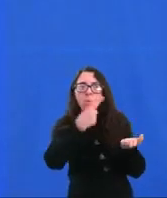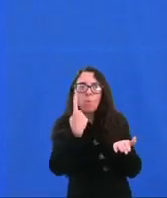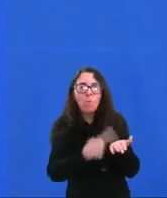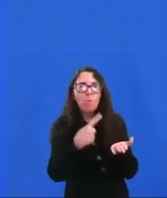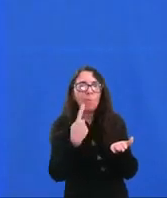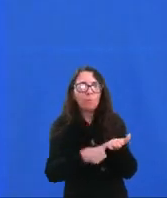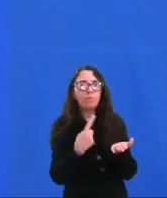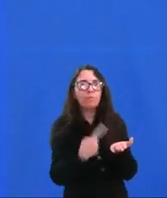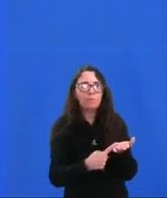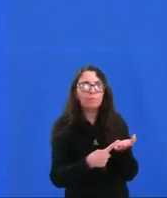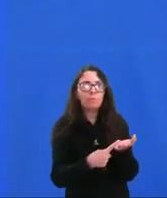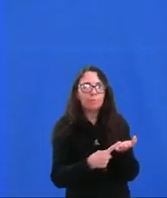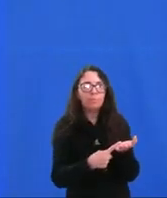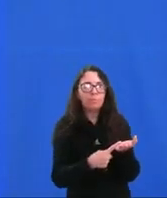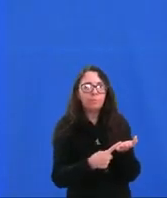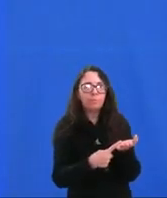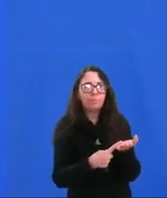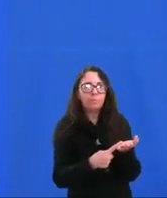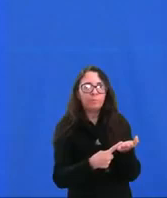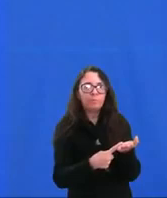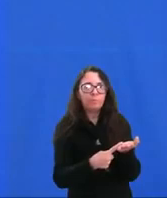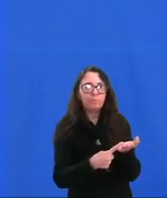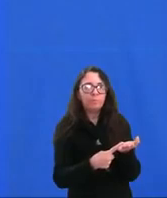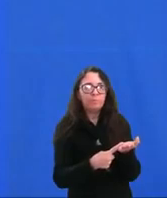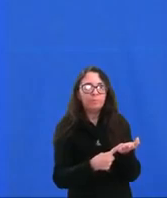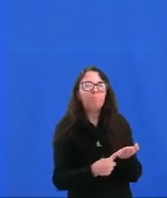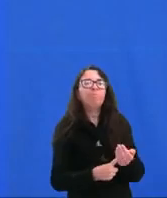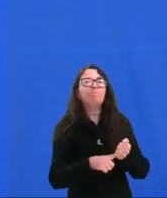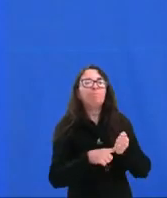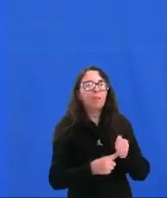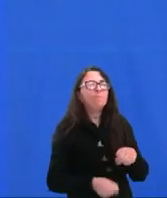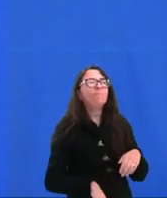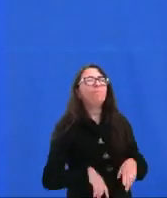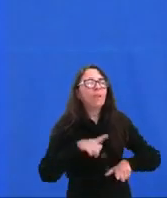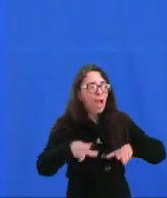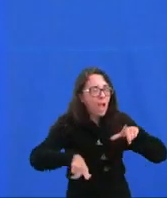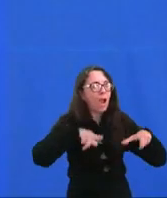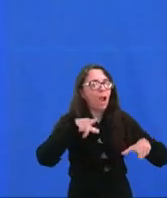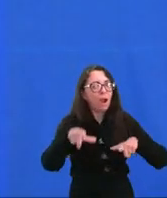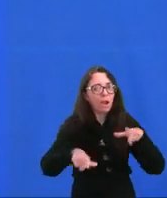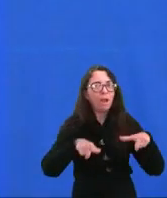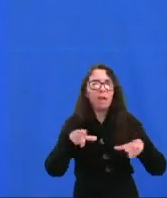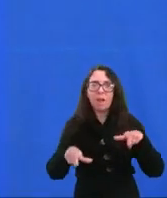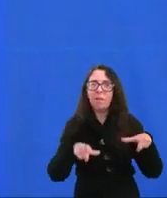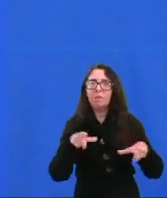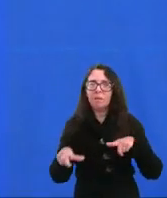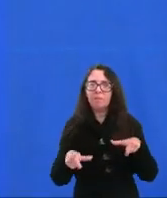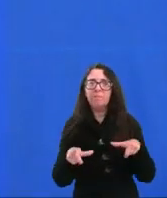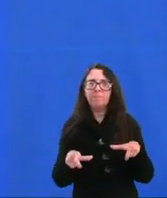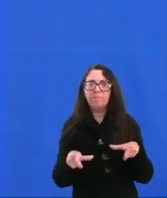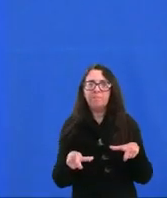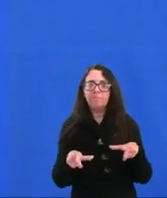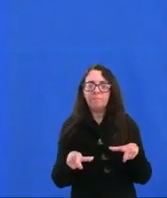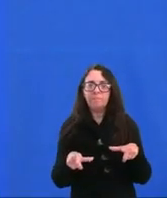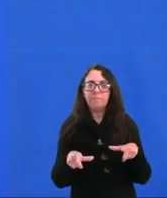igreja. Isso é, sim, uma igreja centrada em Cristo, em